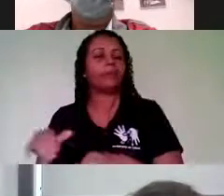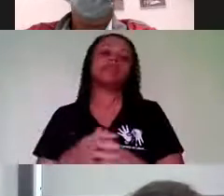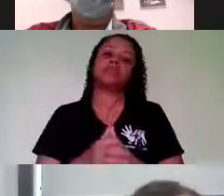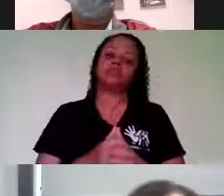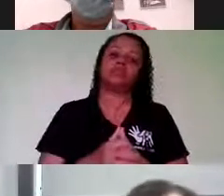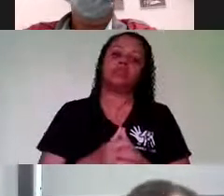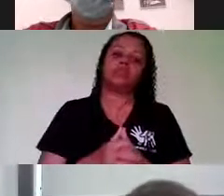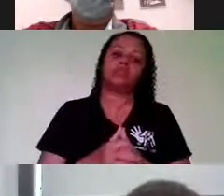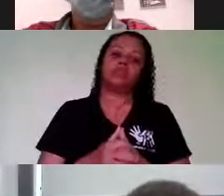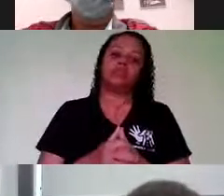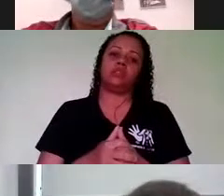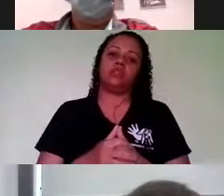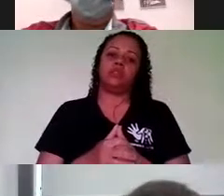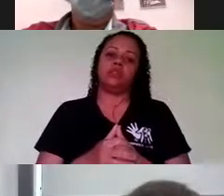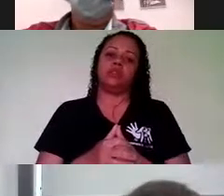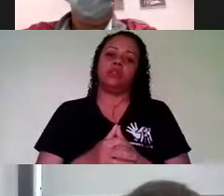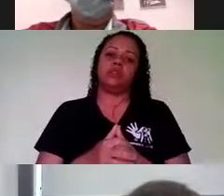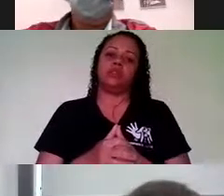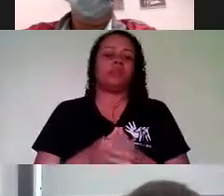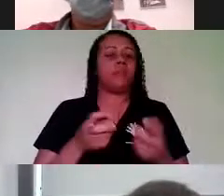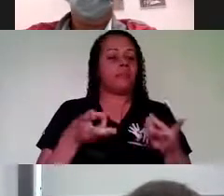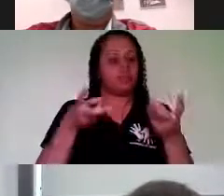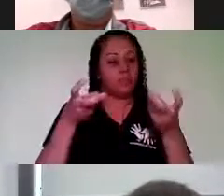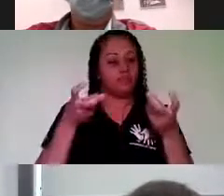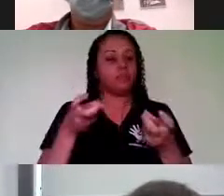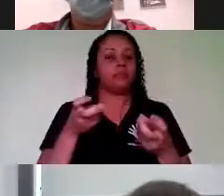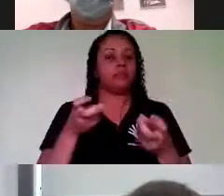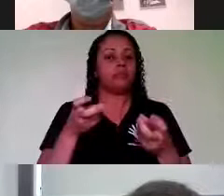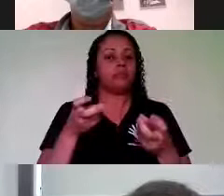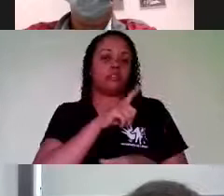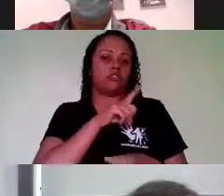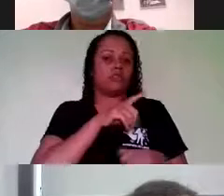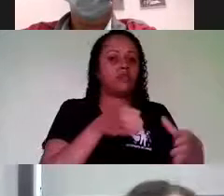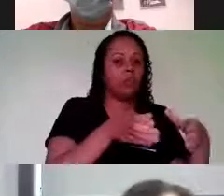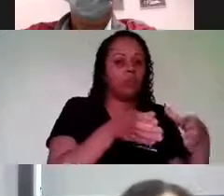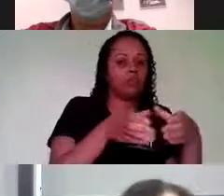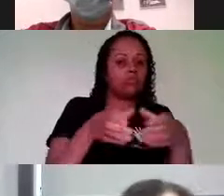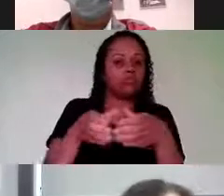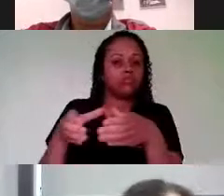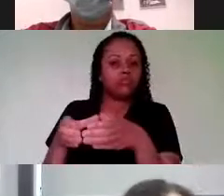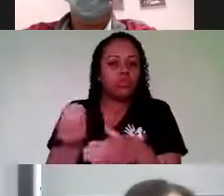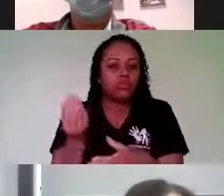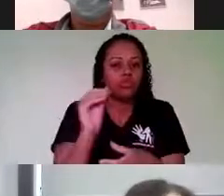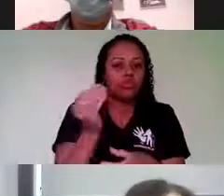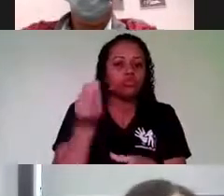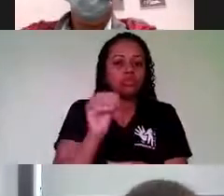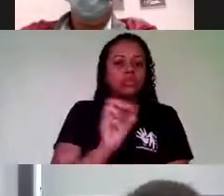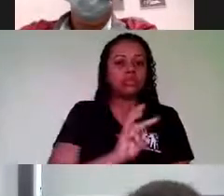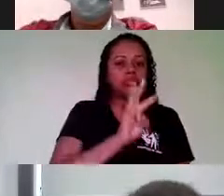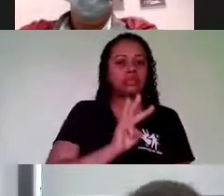menos, eu vi que várias centrais colocaram em sites essa